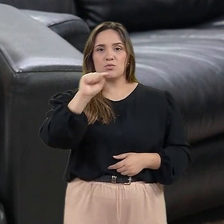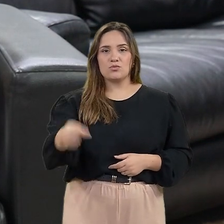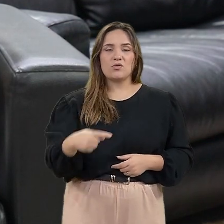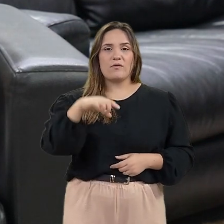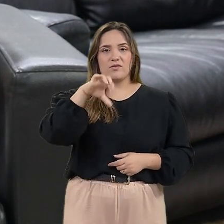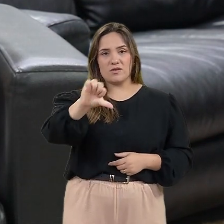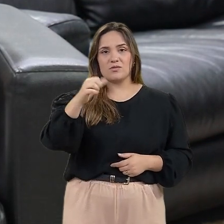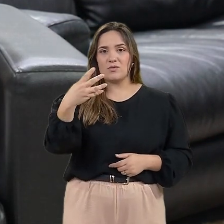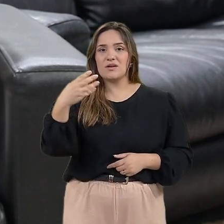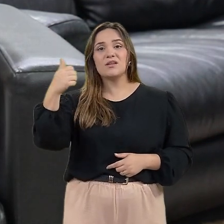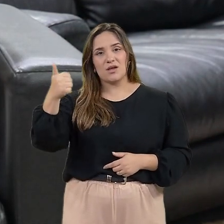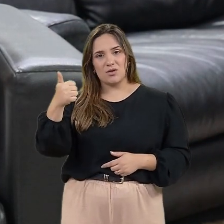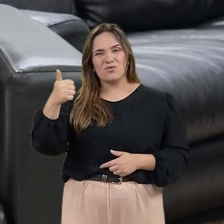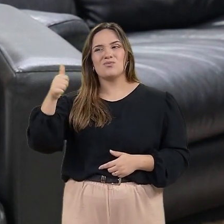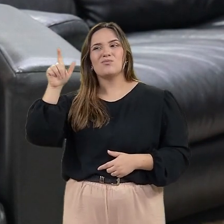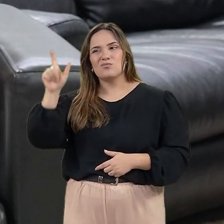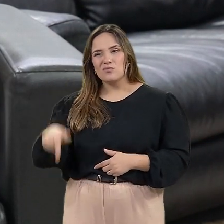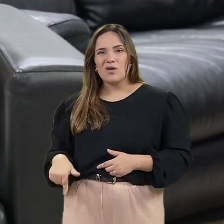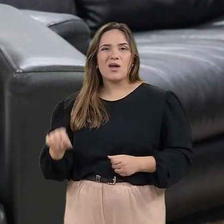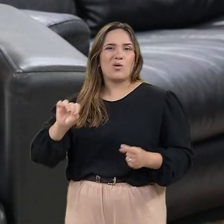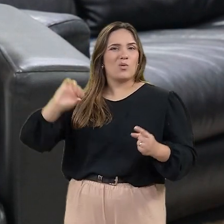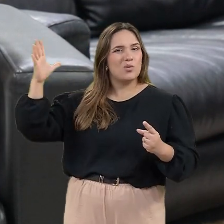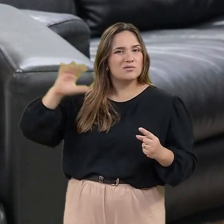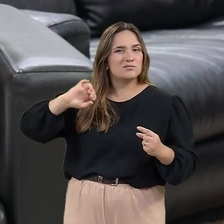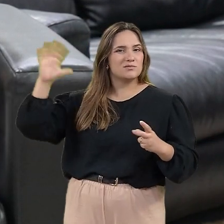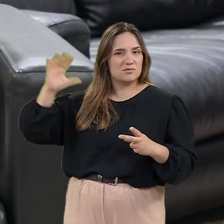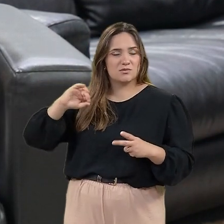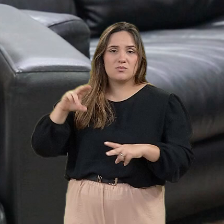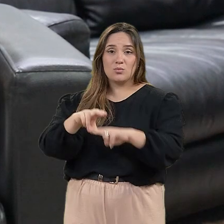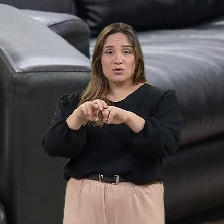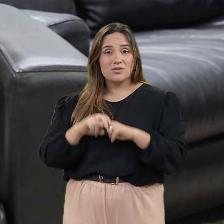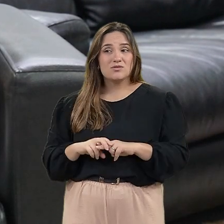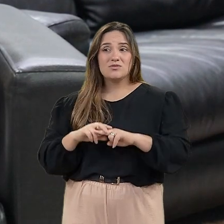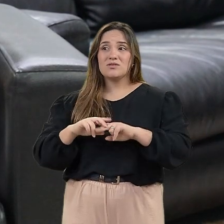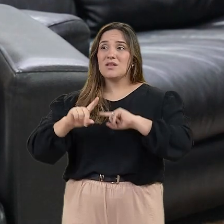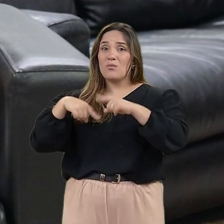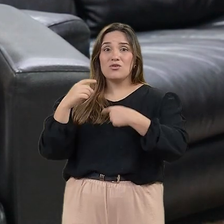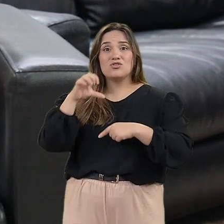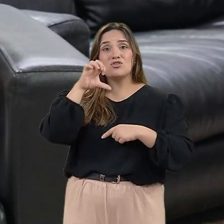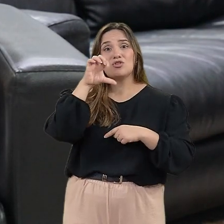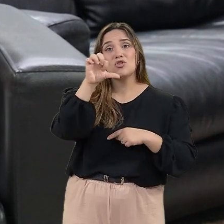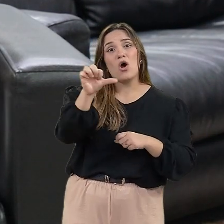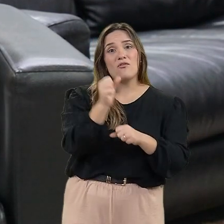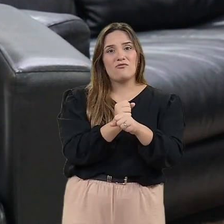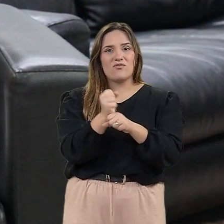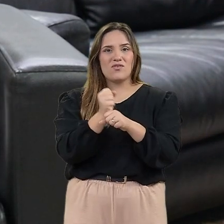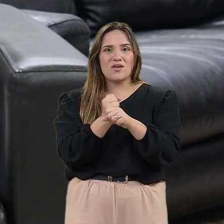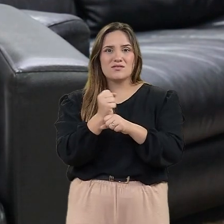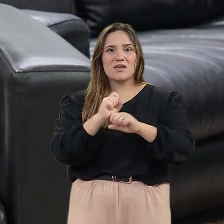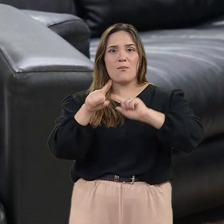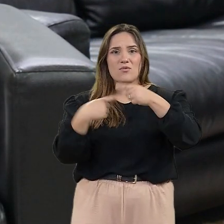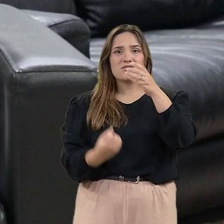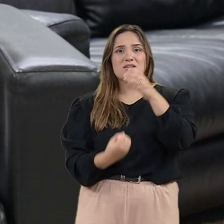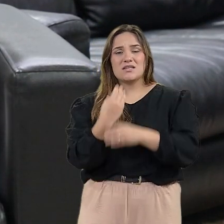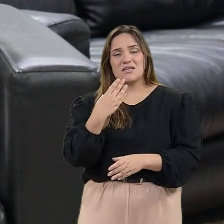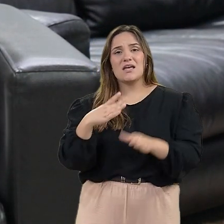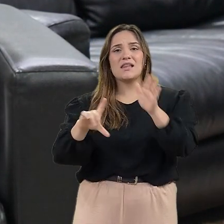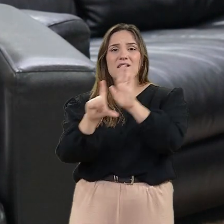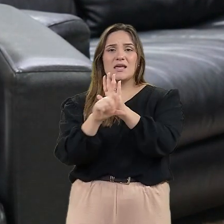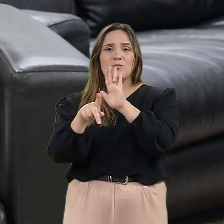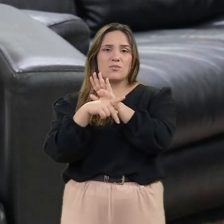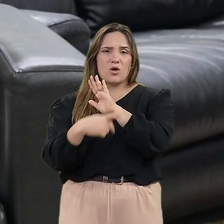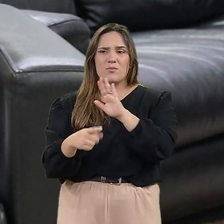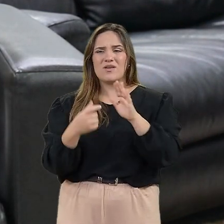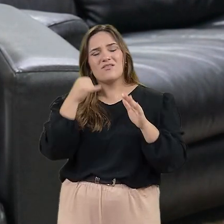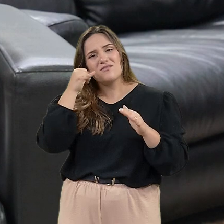258.941 casos. Muito por isso, 9 anos após a implementação da lei do feminicídio, uma mudança na